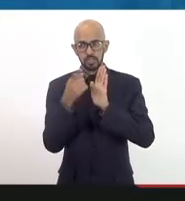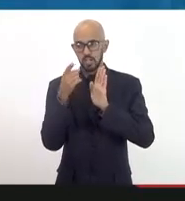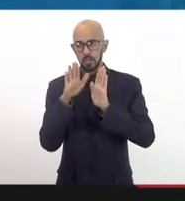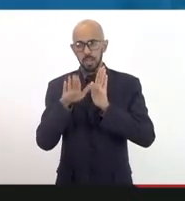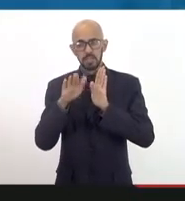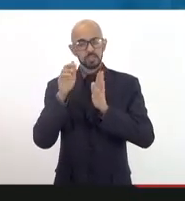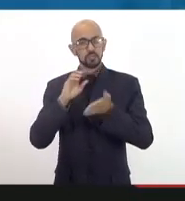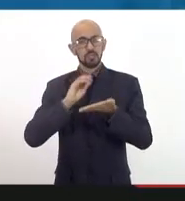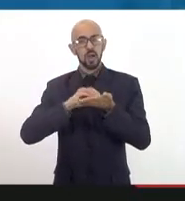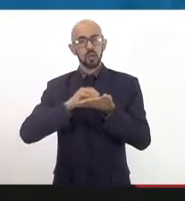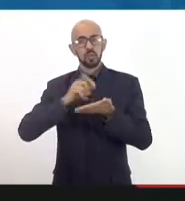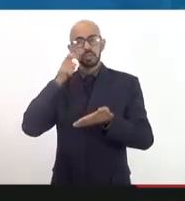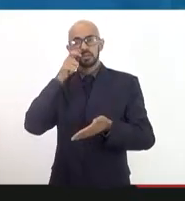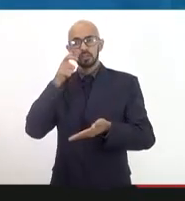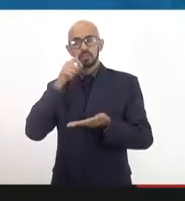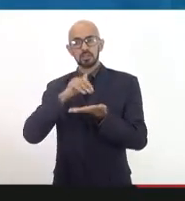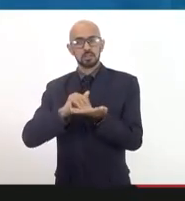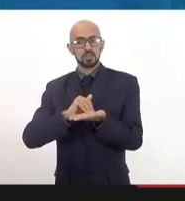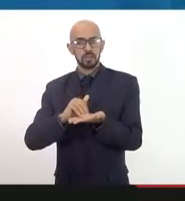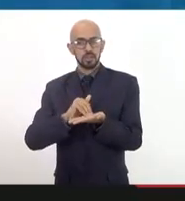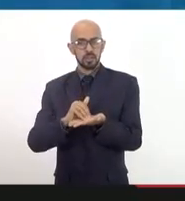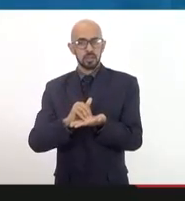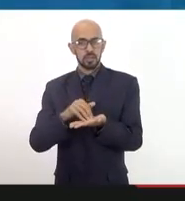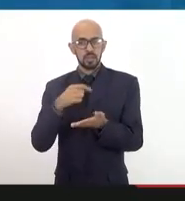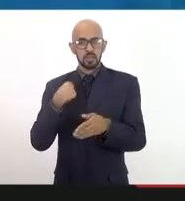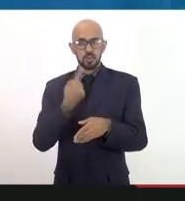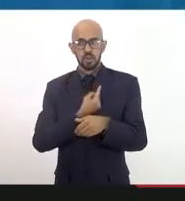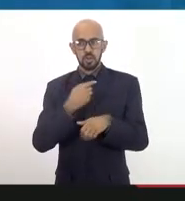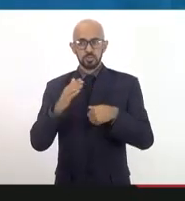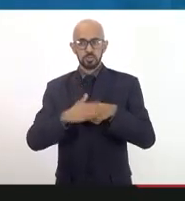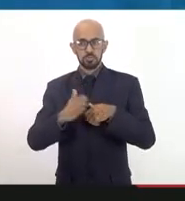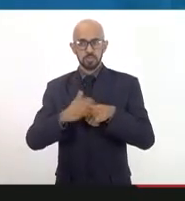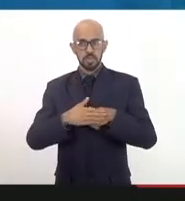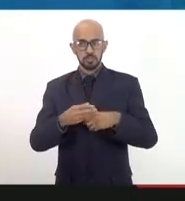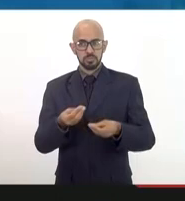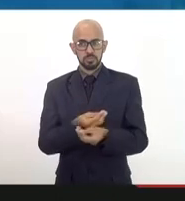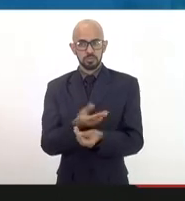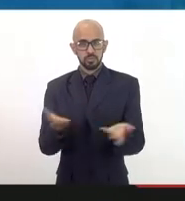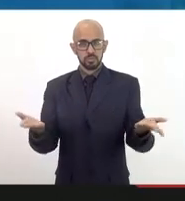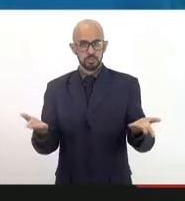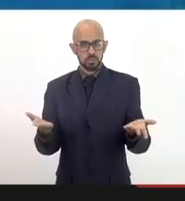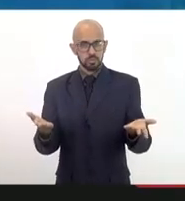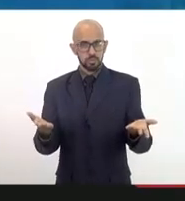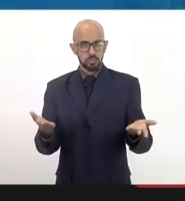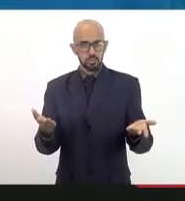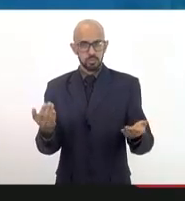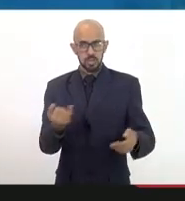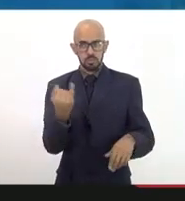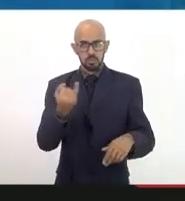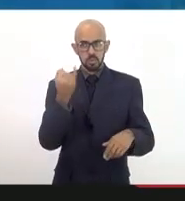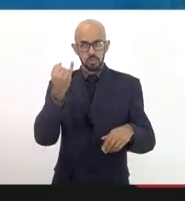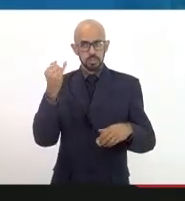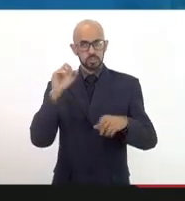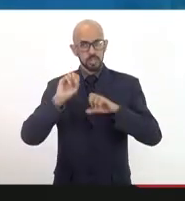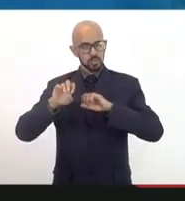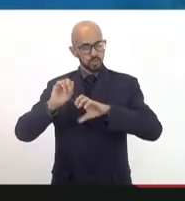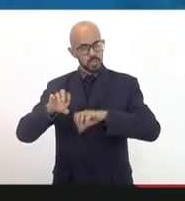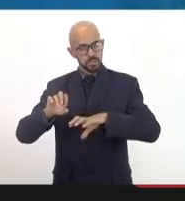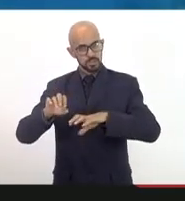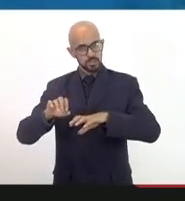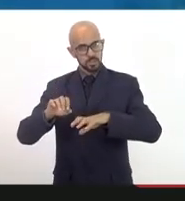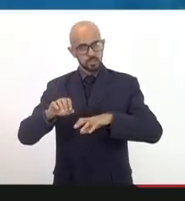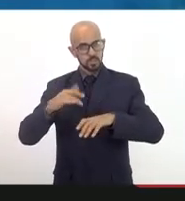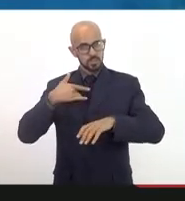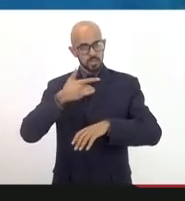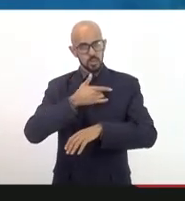Saúde e tal, para que receber e distribuir. Nós estamos nós mesmos distribuindo dentro das unidades básicas de saúde a importância da educação na saúde, na